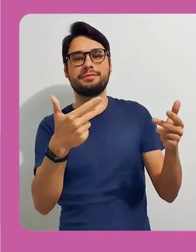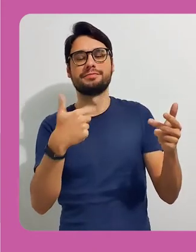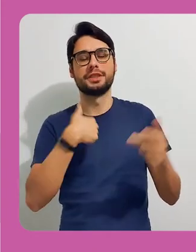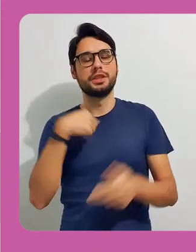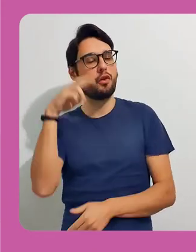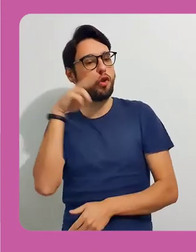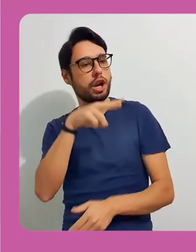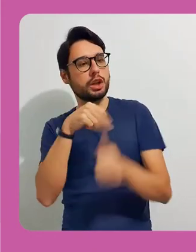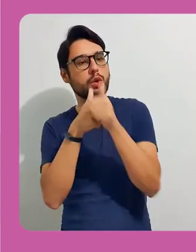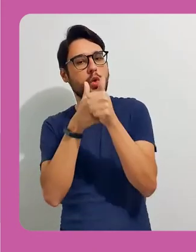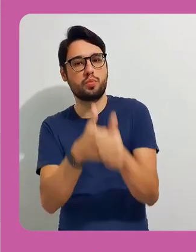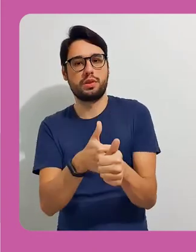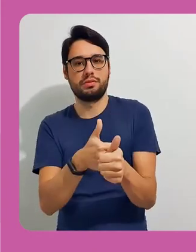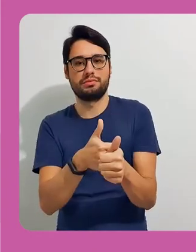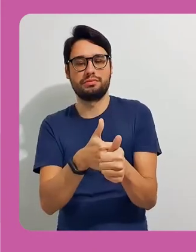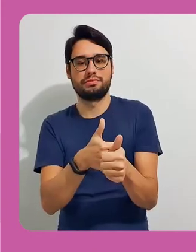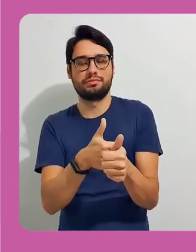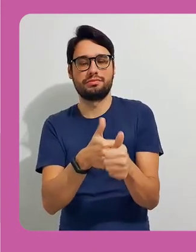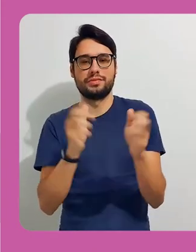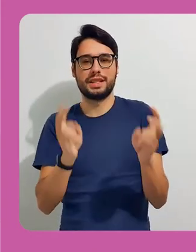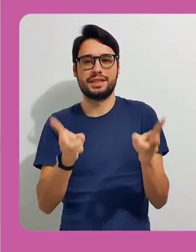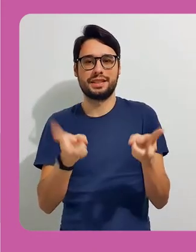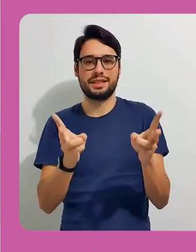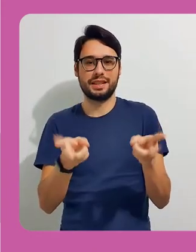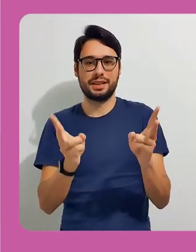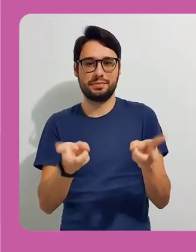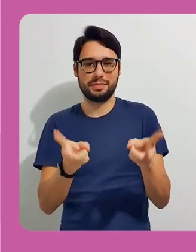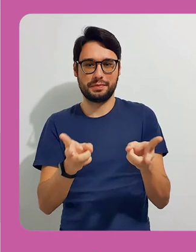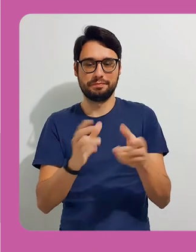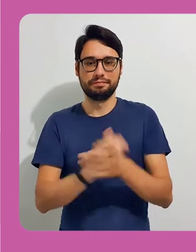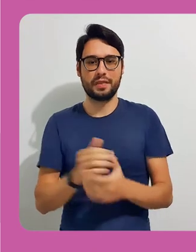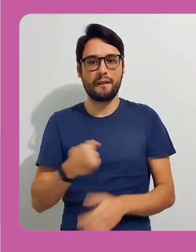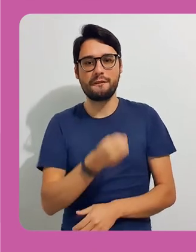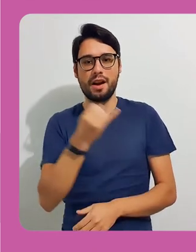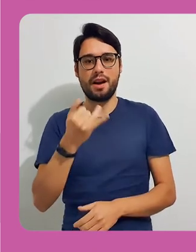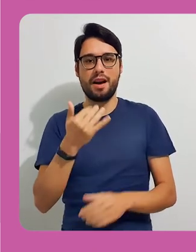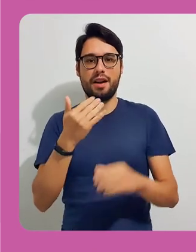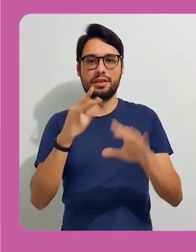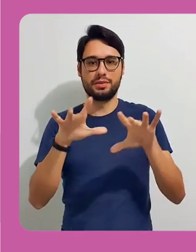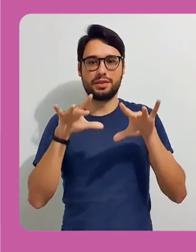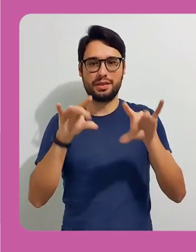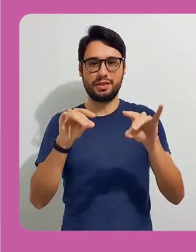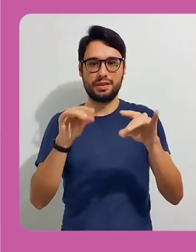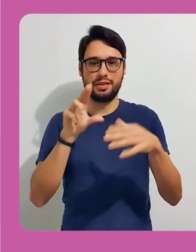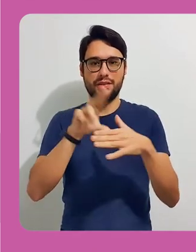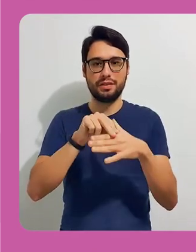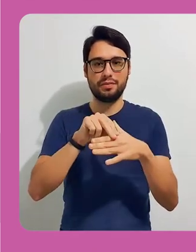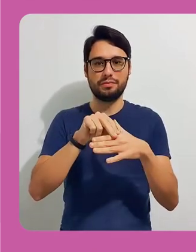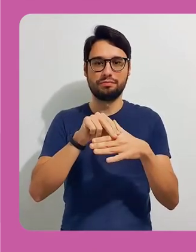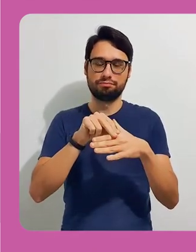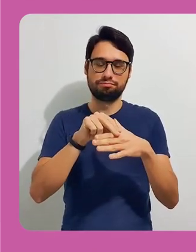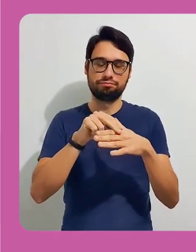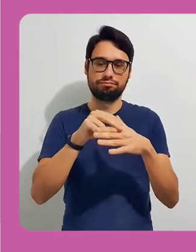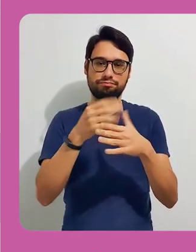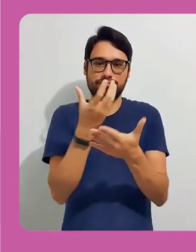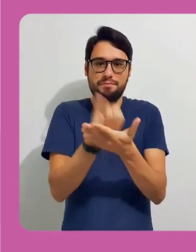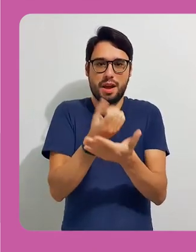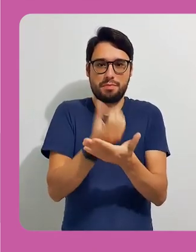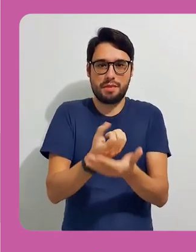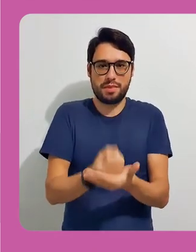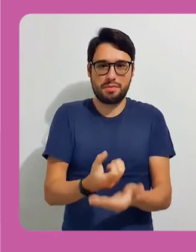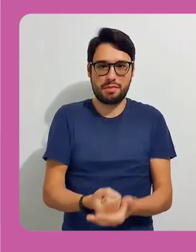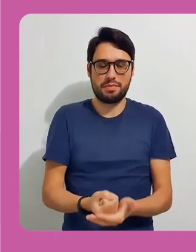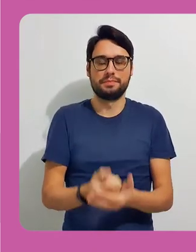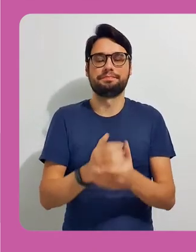teus alunos precisam fazer relatórios do estágio supervisionado por exemplo